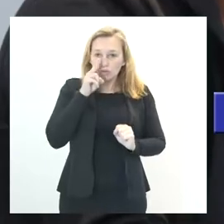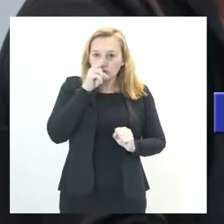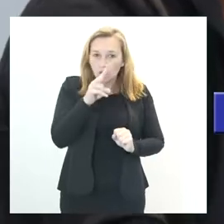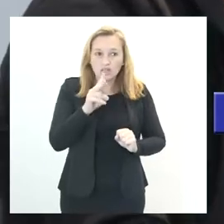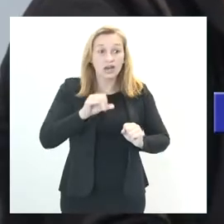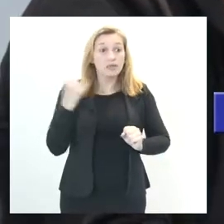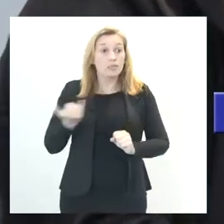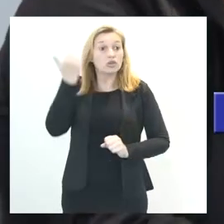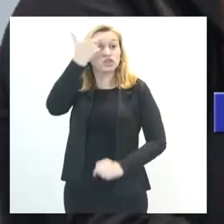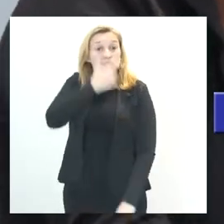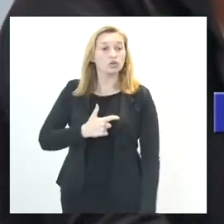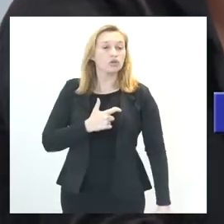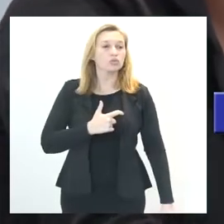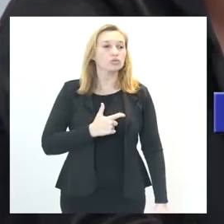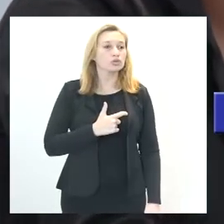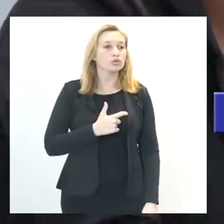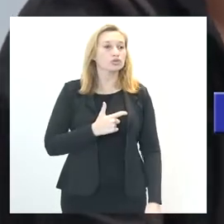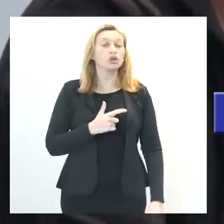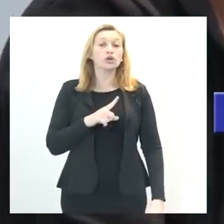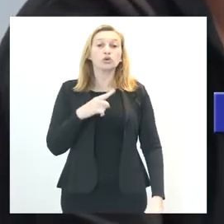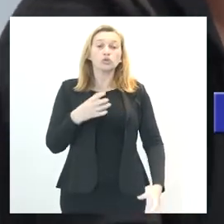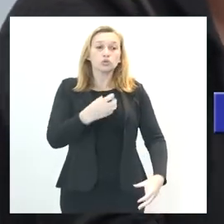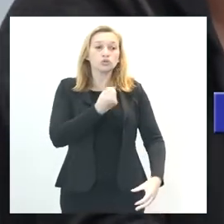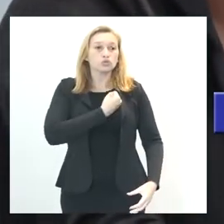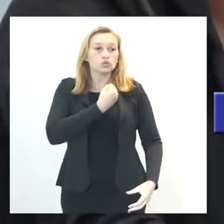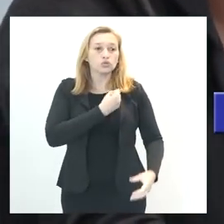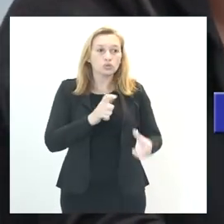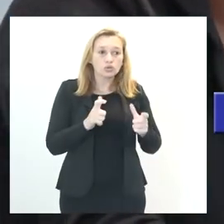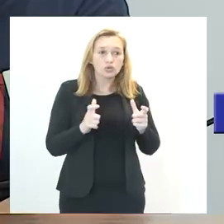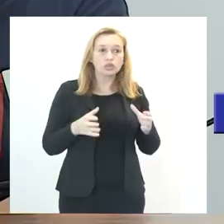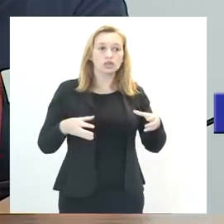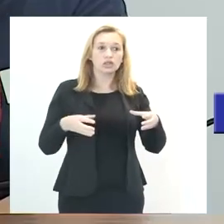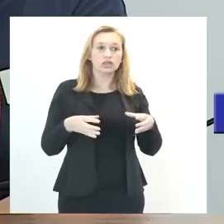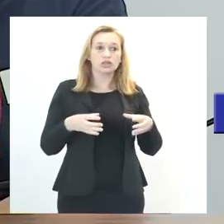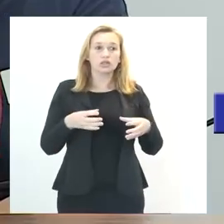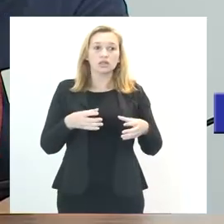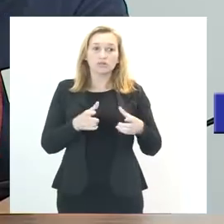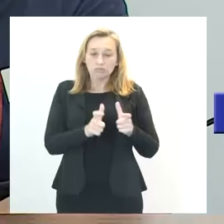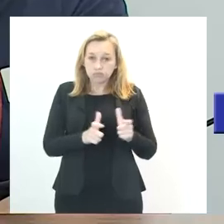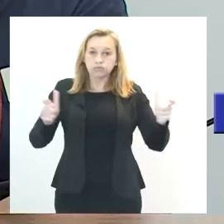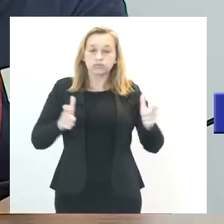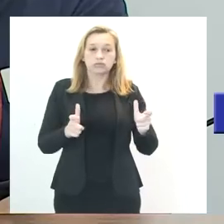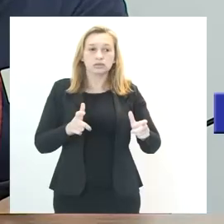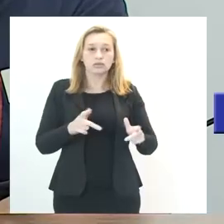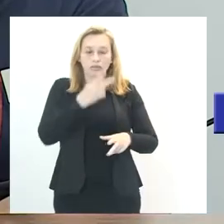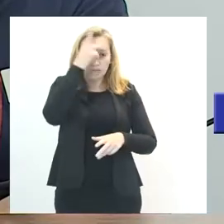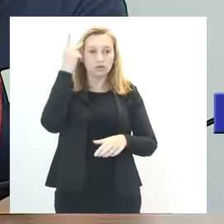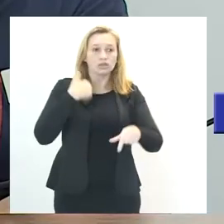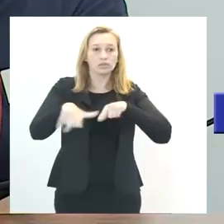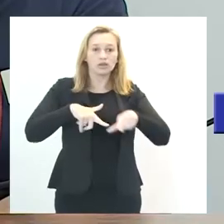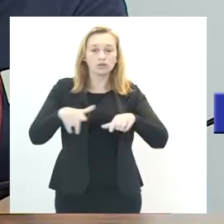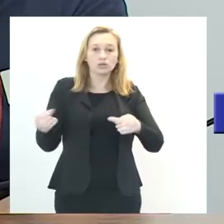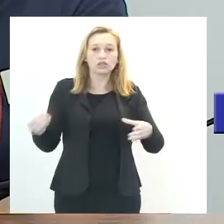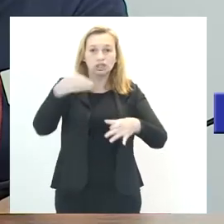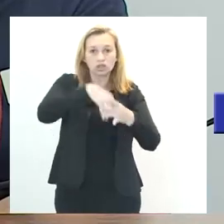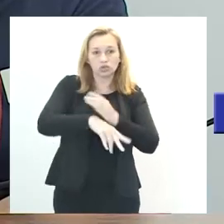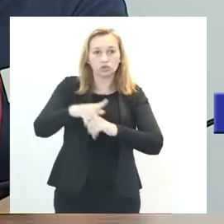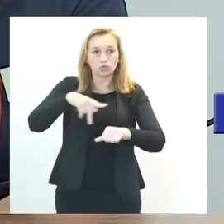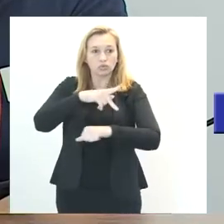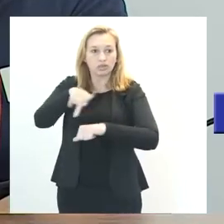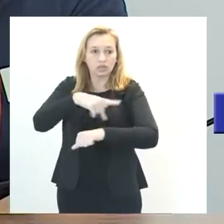que nós somos hoje nós somos a maior classe trabalhador dentro desse país e a gente precisa tá dialogando com ela nós